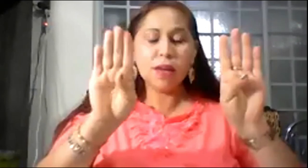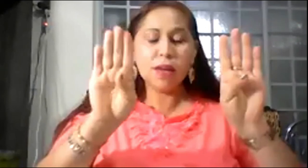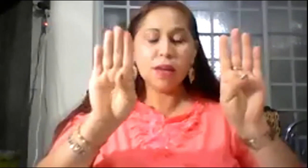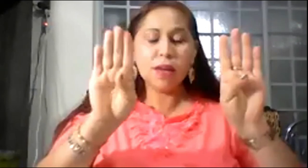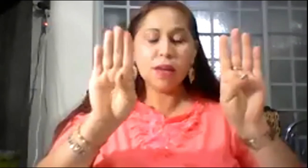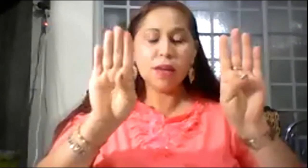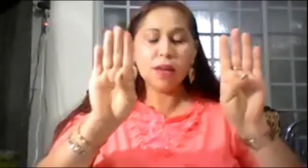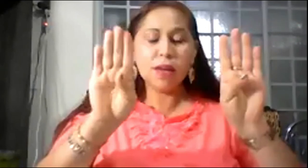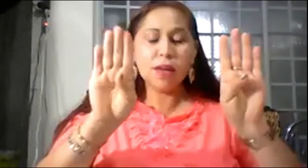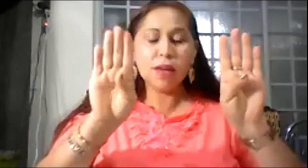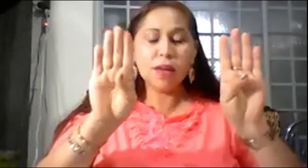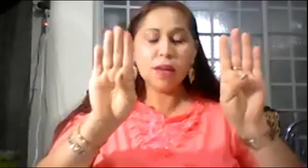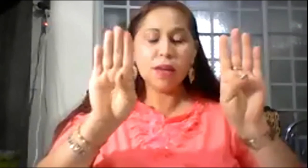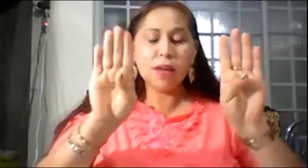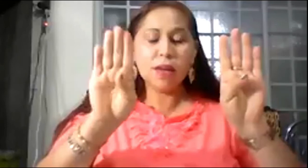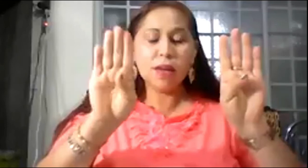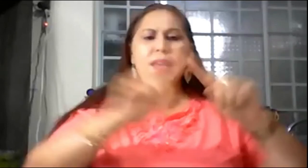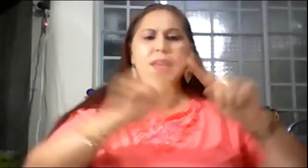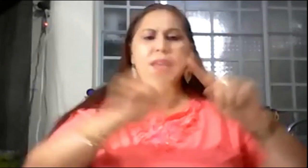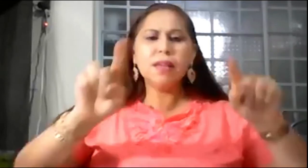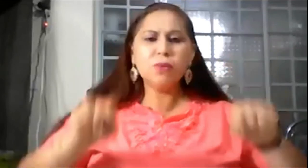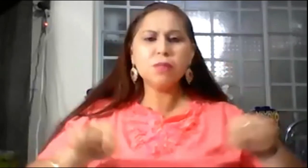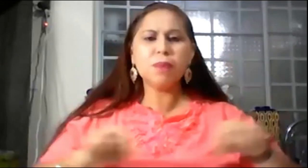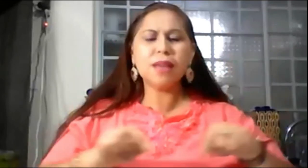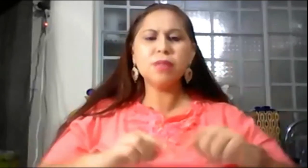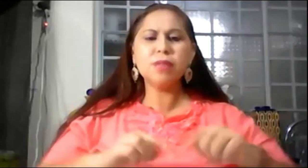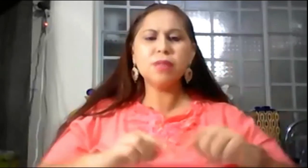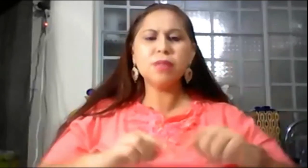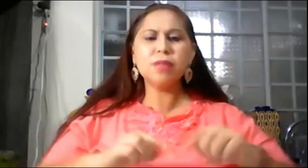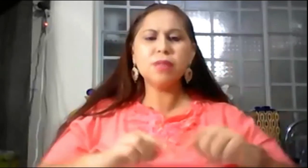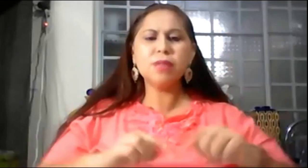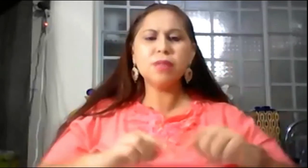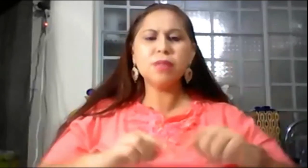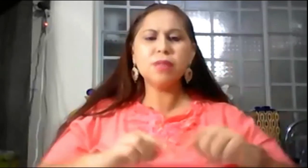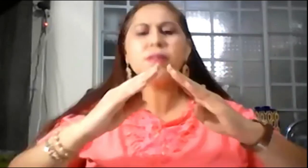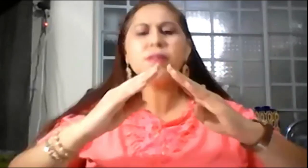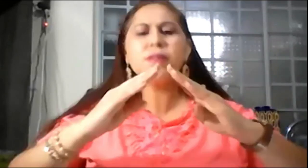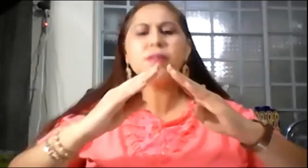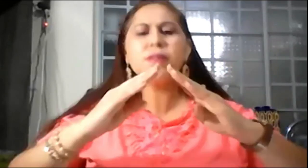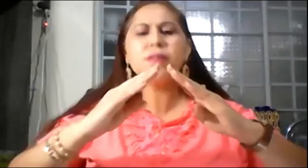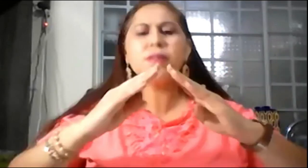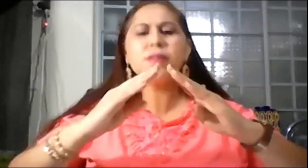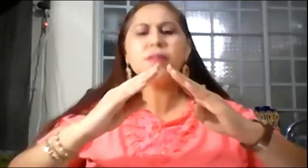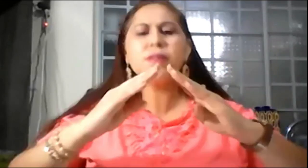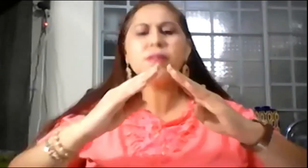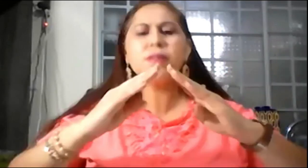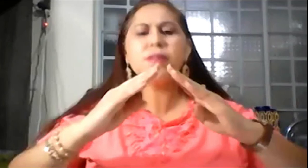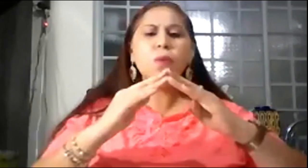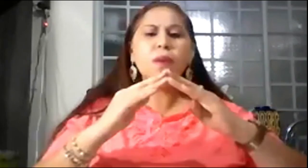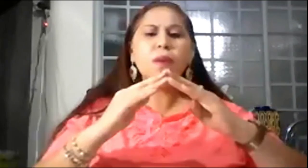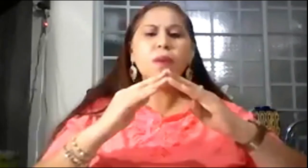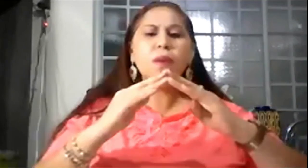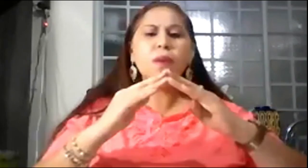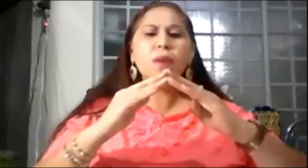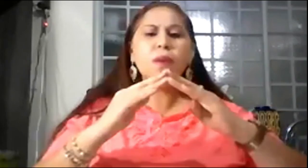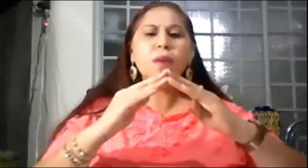de articulação, que é o local, vai ser aqui no espaço neutro, né? Onde o sinal ele vai ser feito.